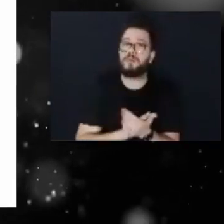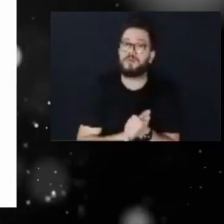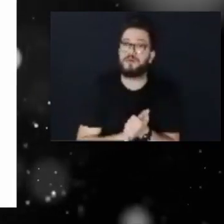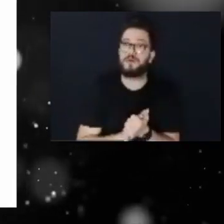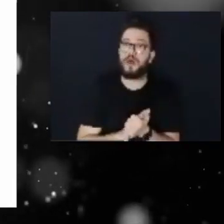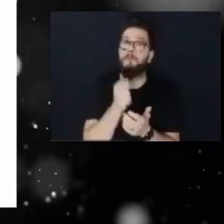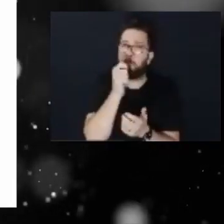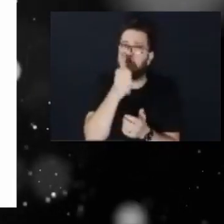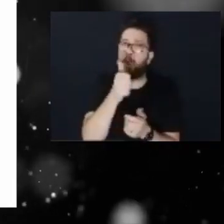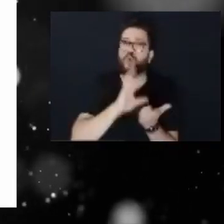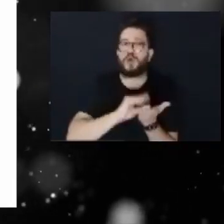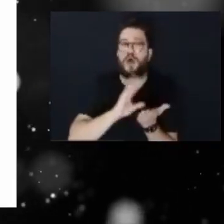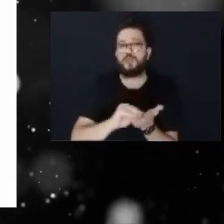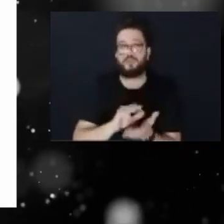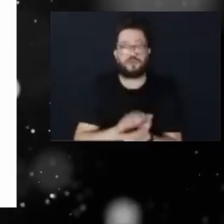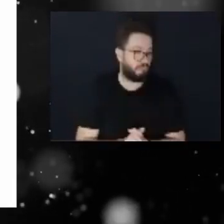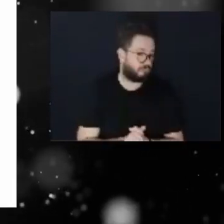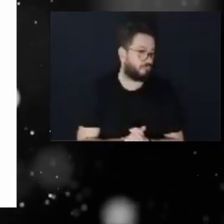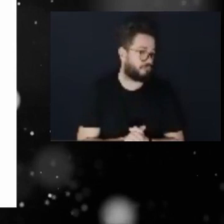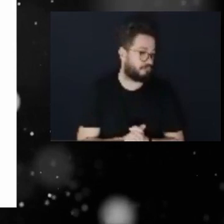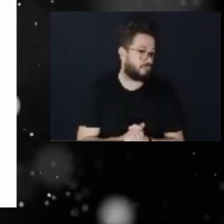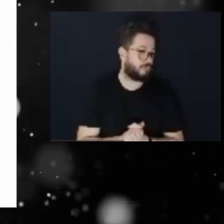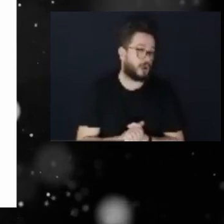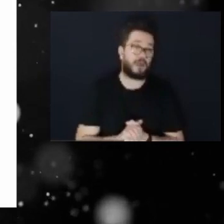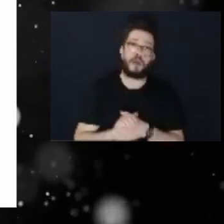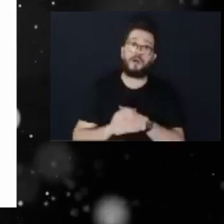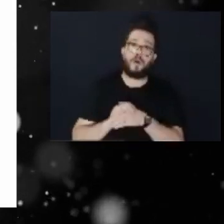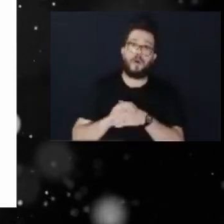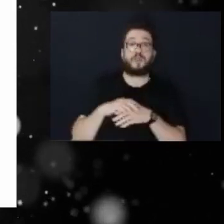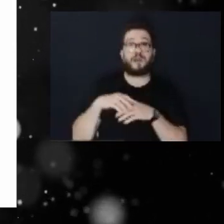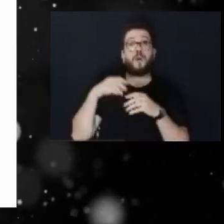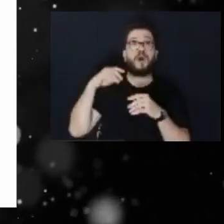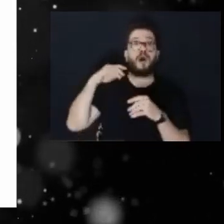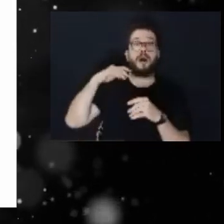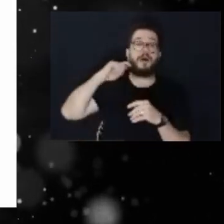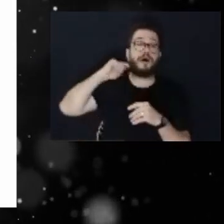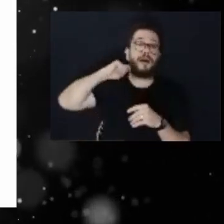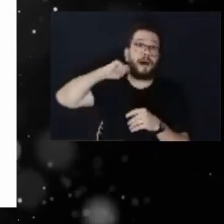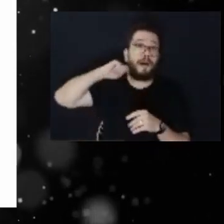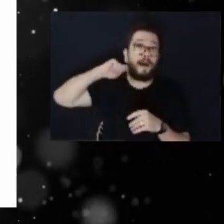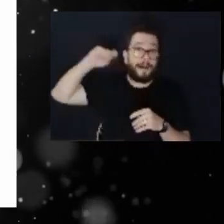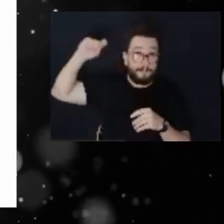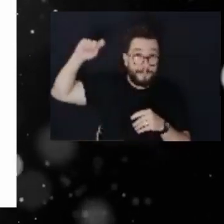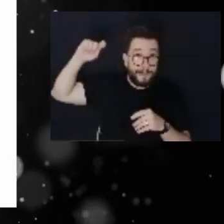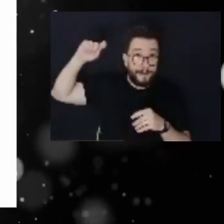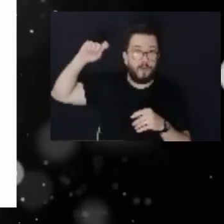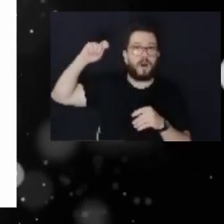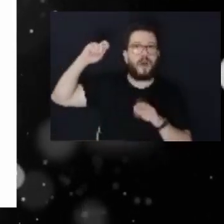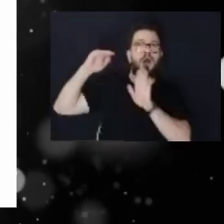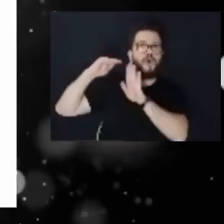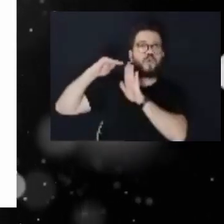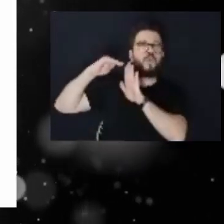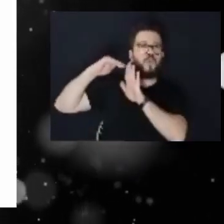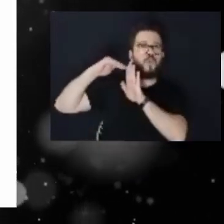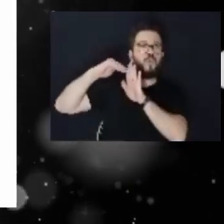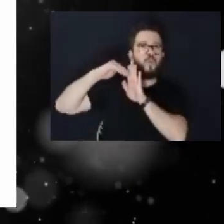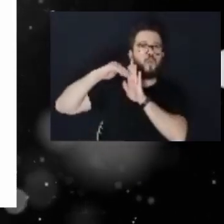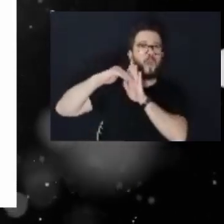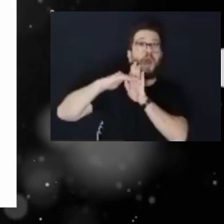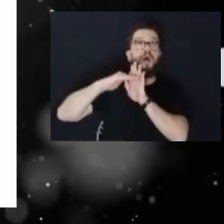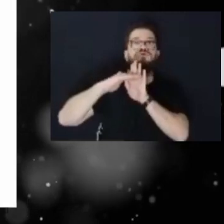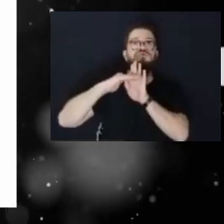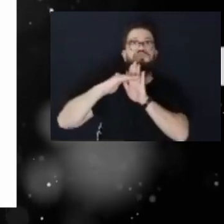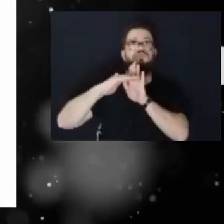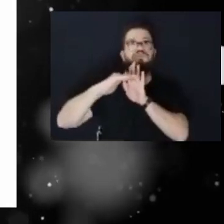Tem se observado uma queda a partir de abril, com retomada de casos de novo de óbitos, né? É preocupante,